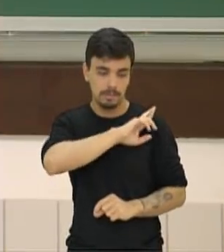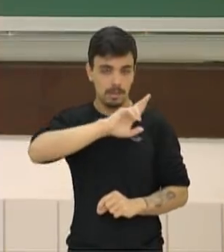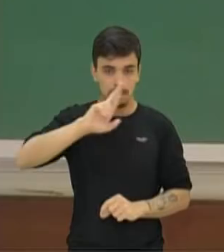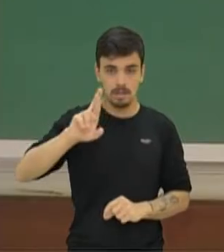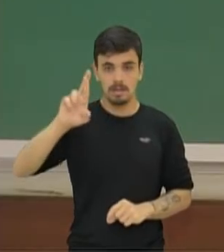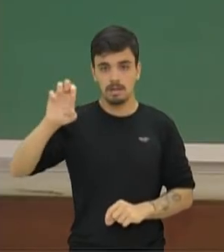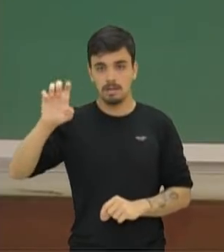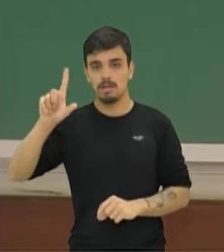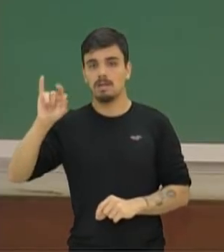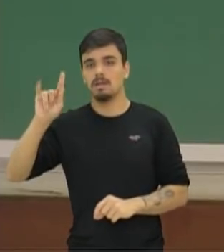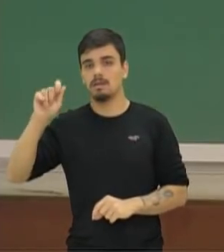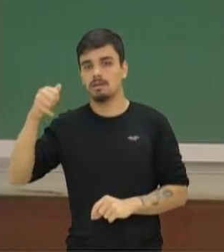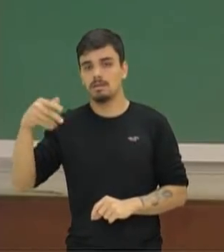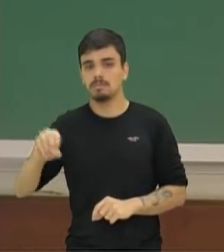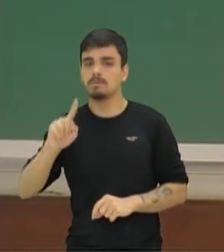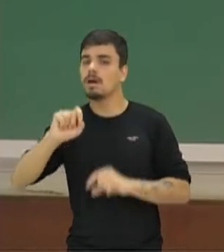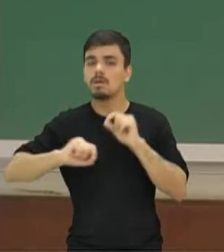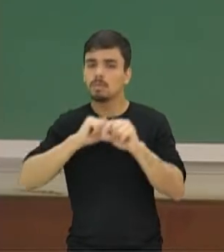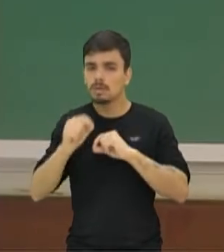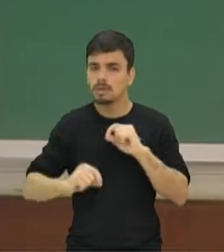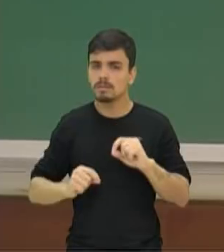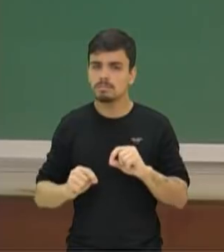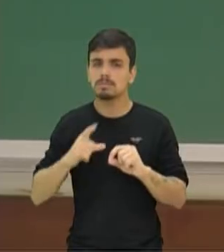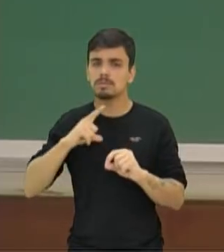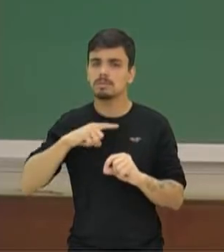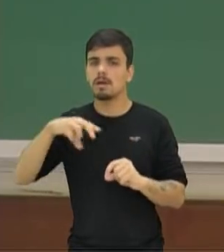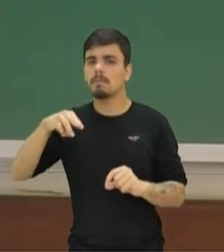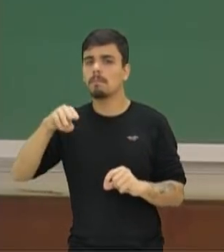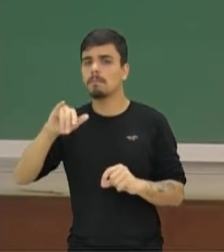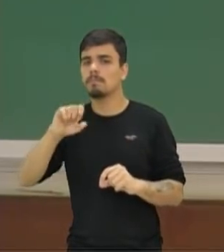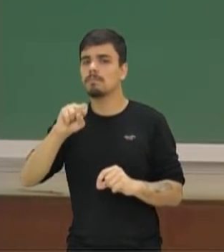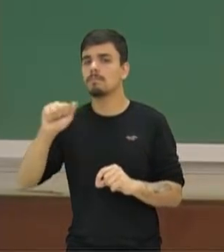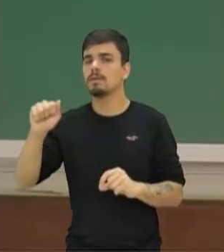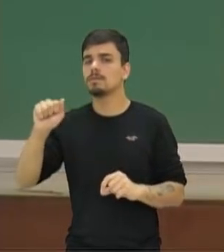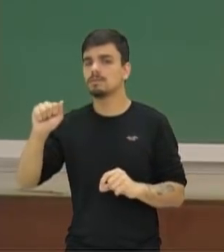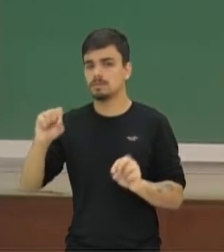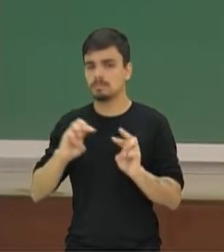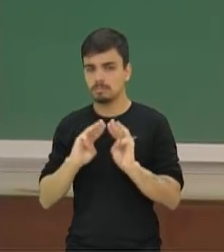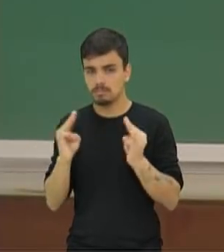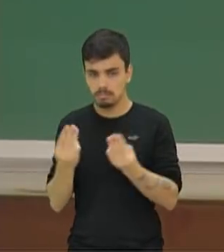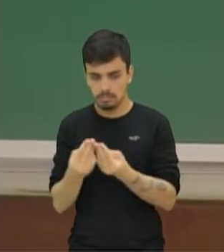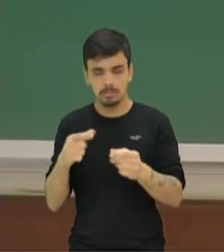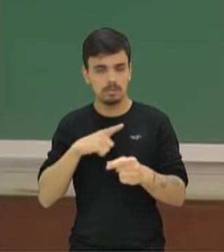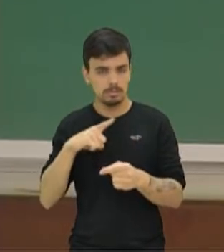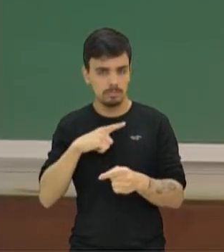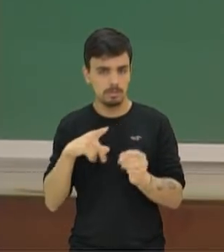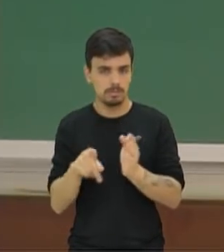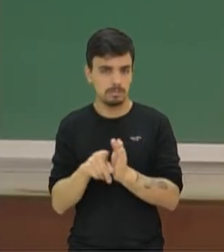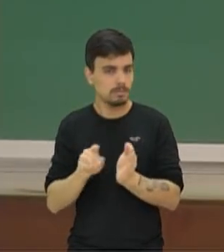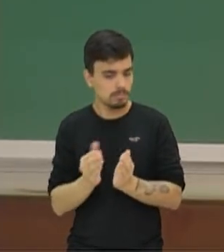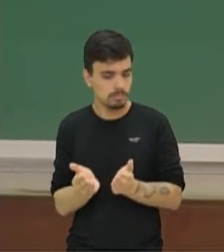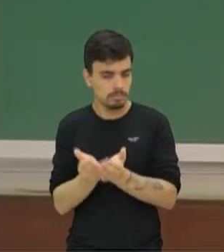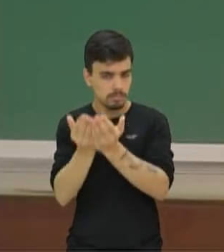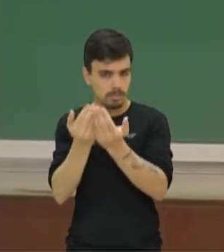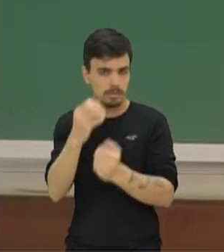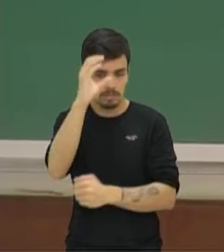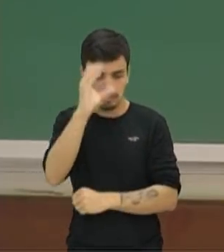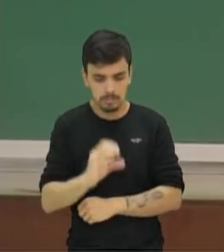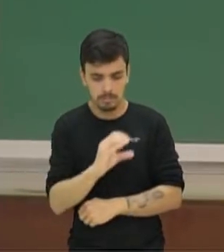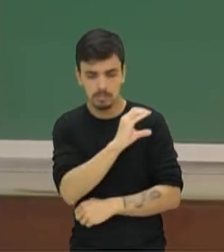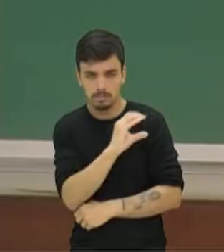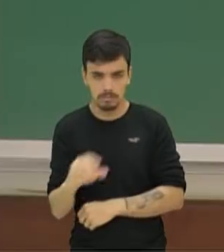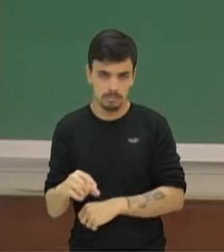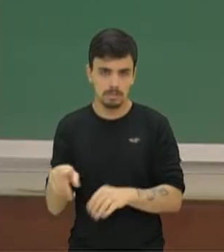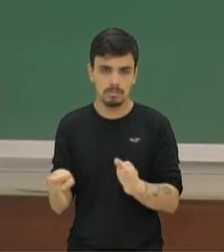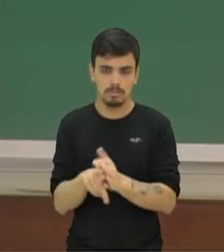que que eles estavam fazendo ali? Uma missa, né? Então, eles estavam tentando trazer a questão, né, do evangelho, catolicismo para os